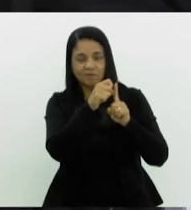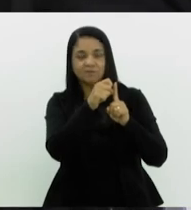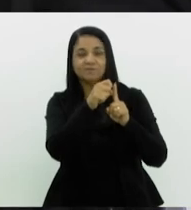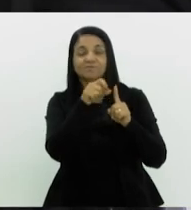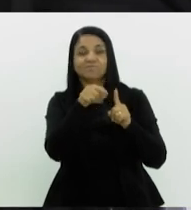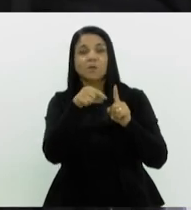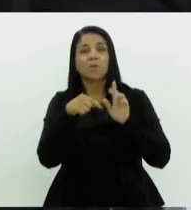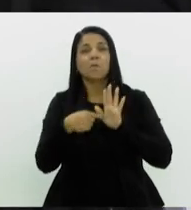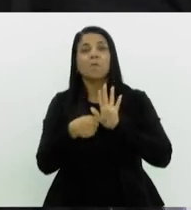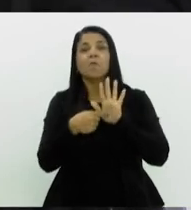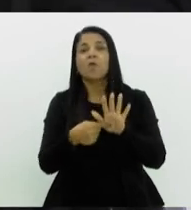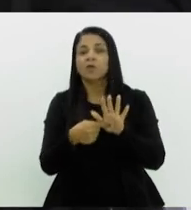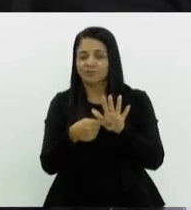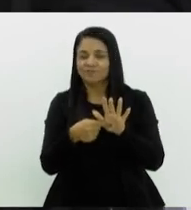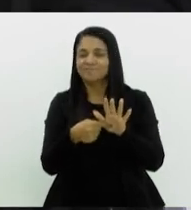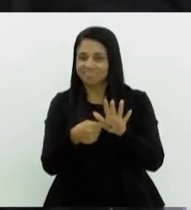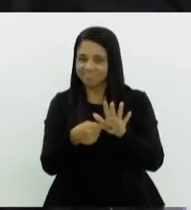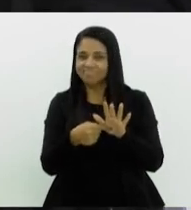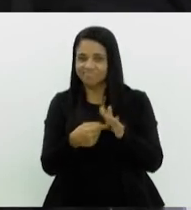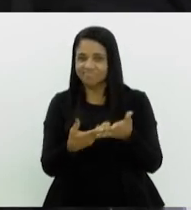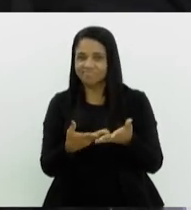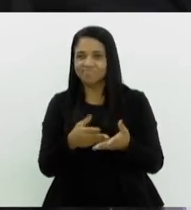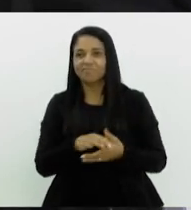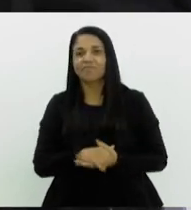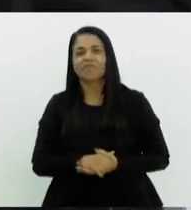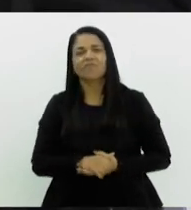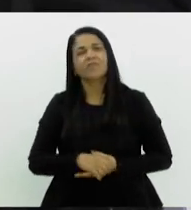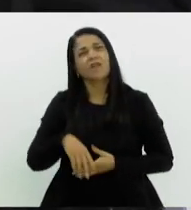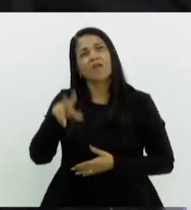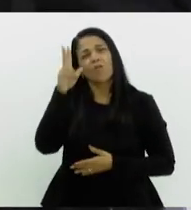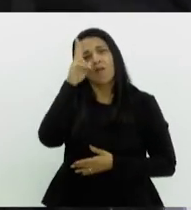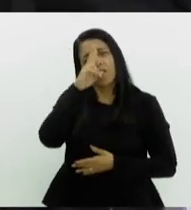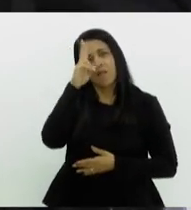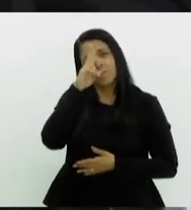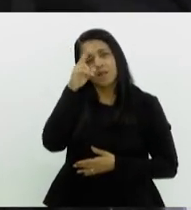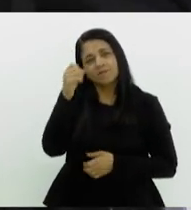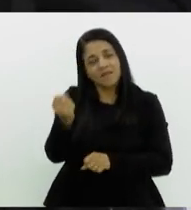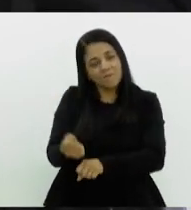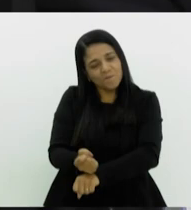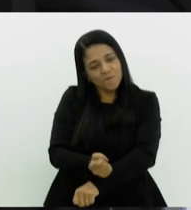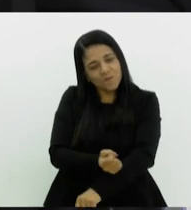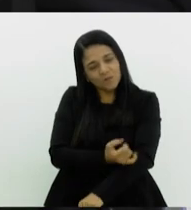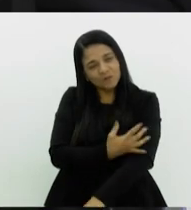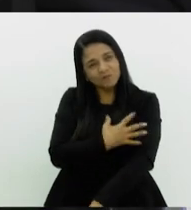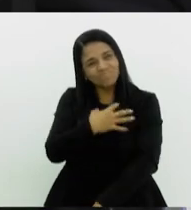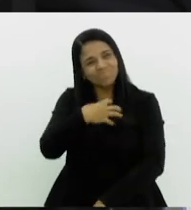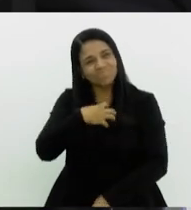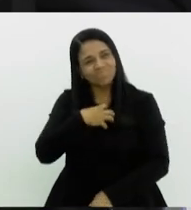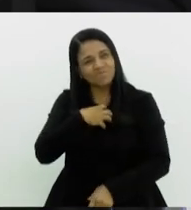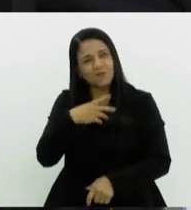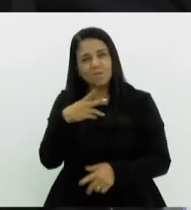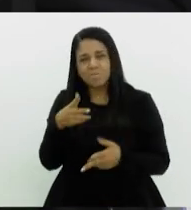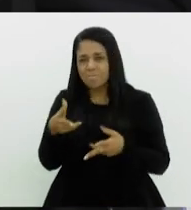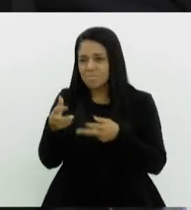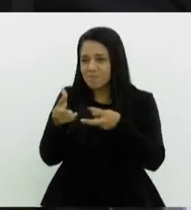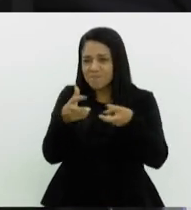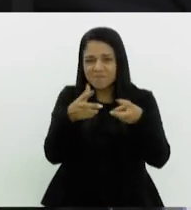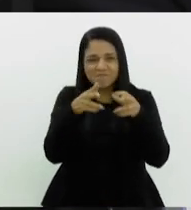trazem consigo isso. Então, eu me lembrava, naquela ocasião, a minha emoção. Via minha família